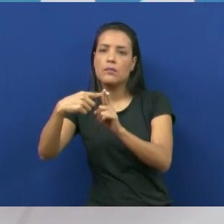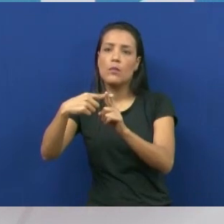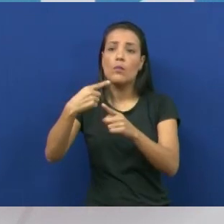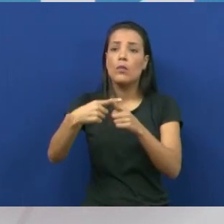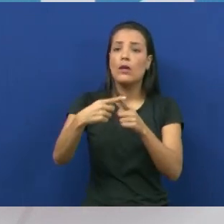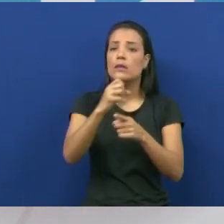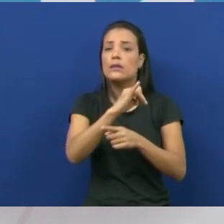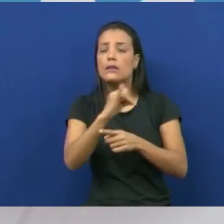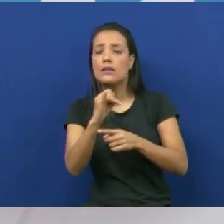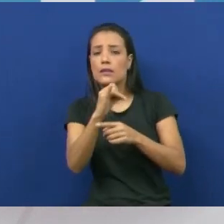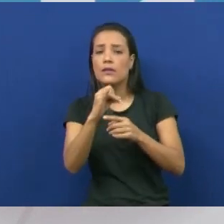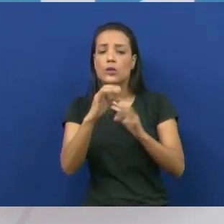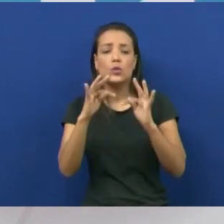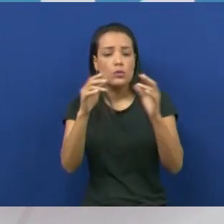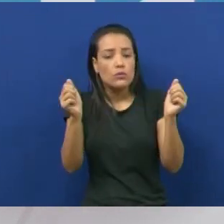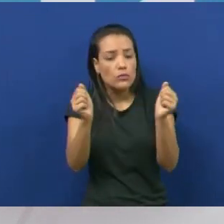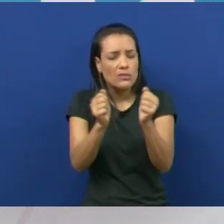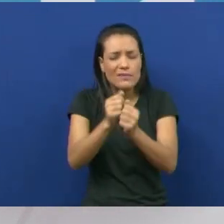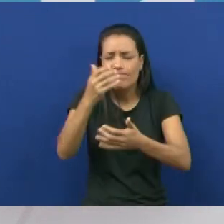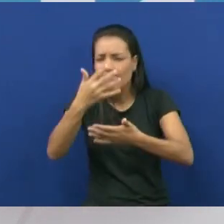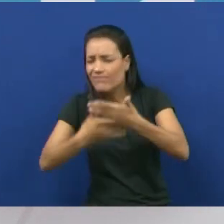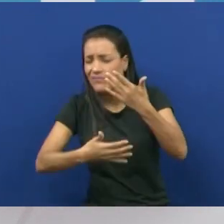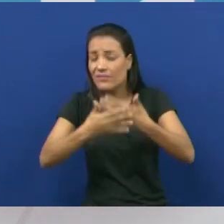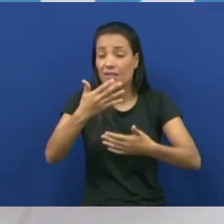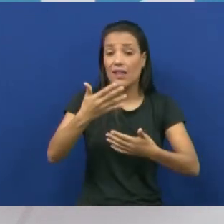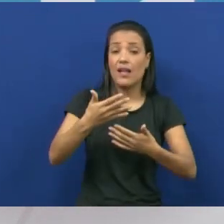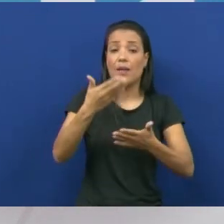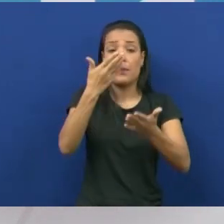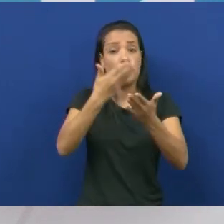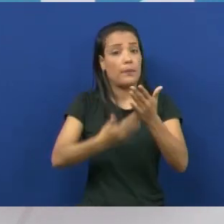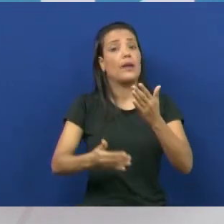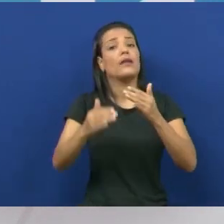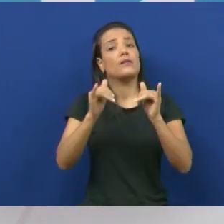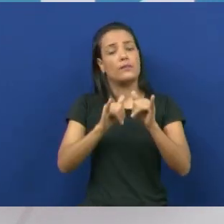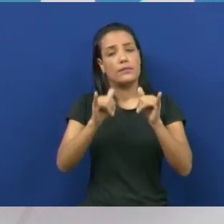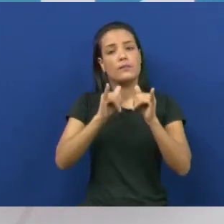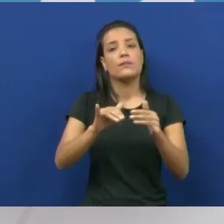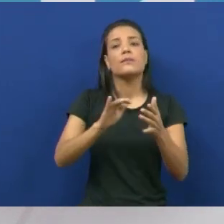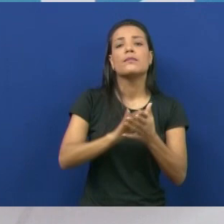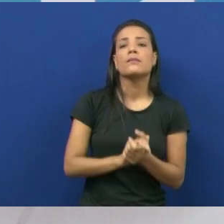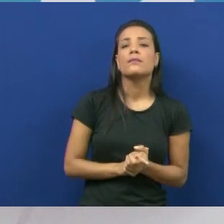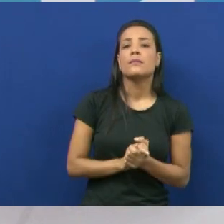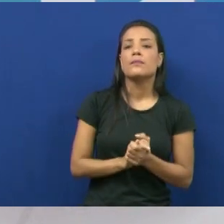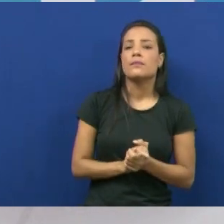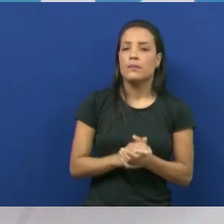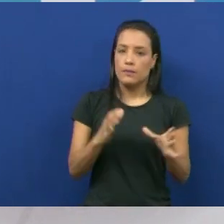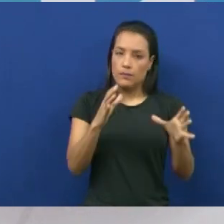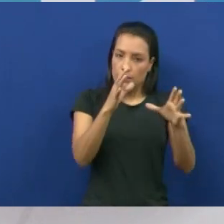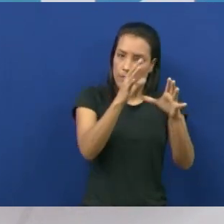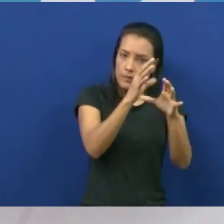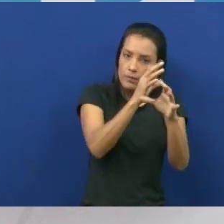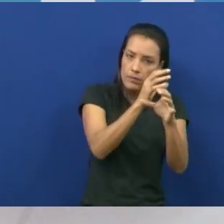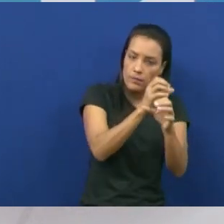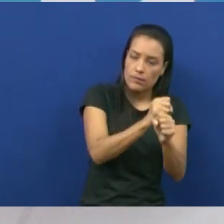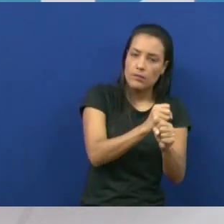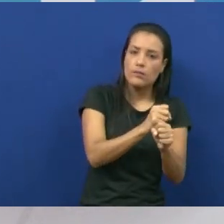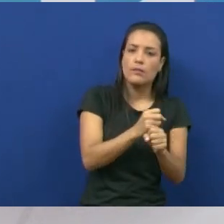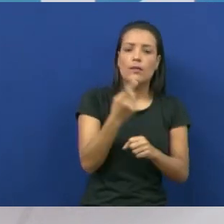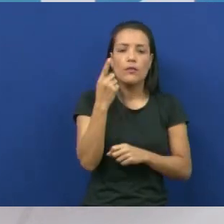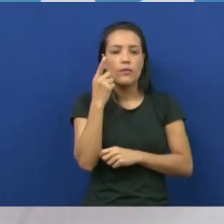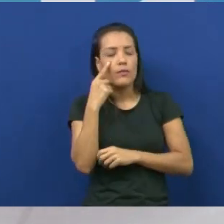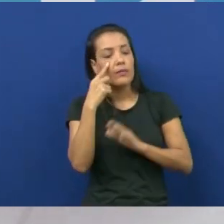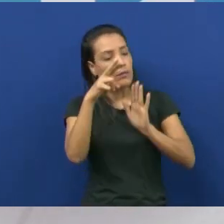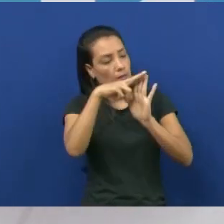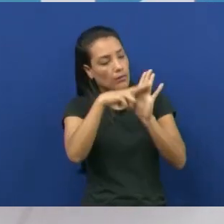confundir os sinais. Então, faz os sinais. Se tem uma sequência, pega lá o sinal, multiplica com o outro, olha a regrinha rapidinho